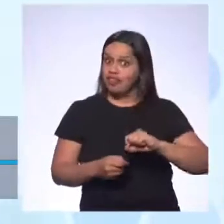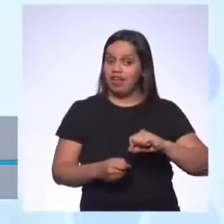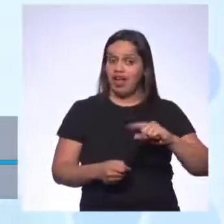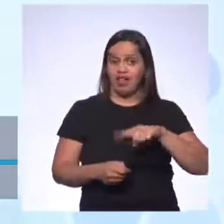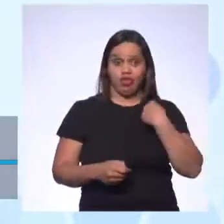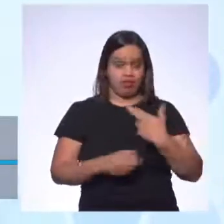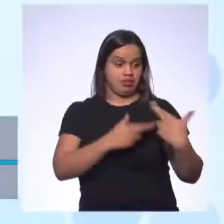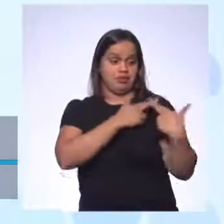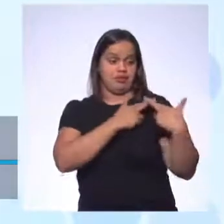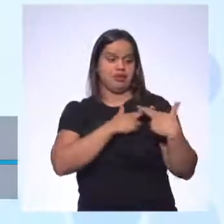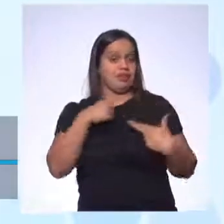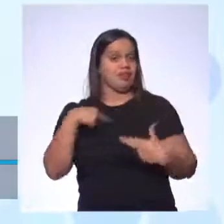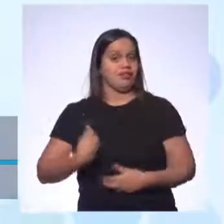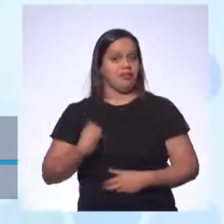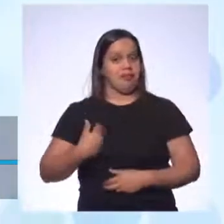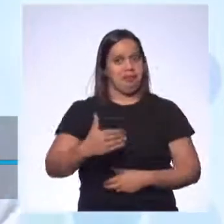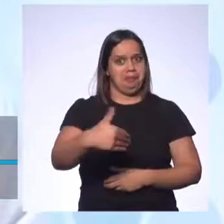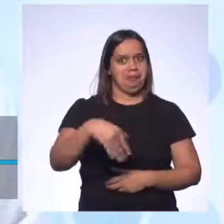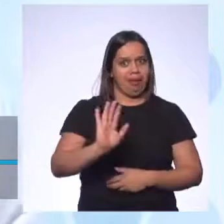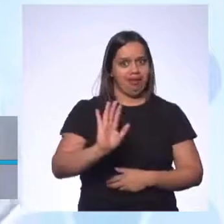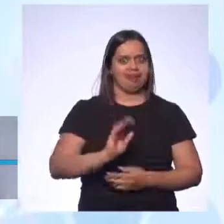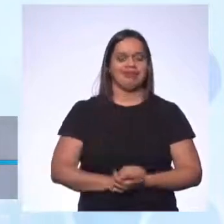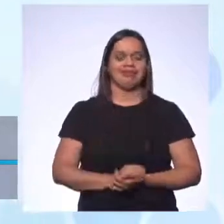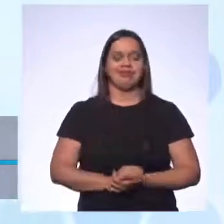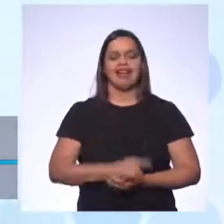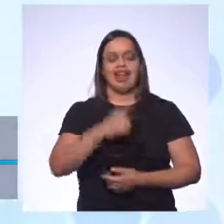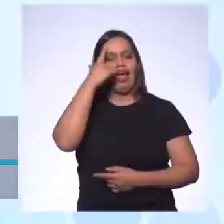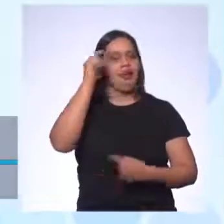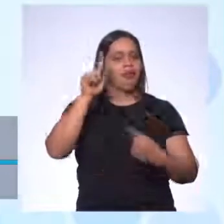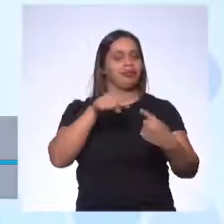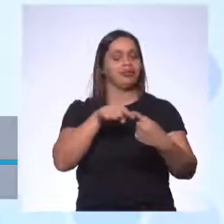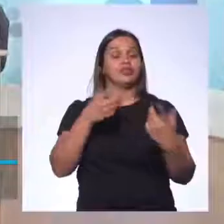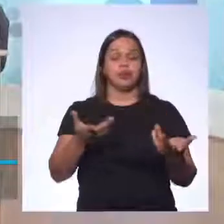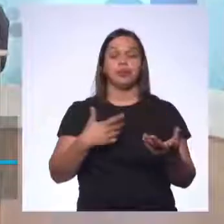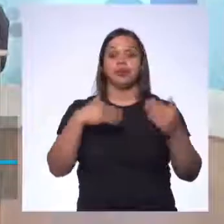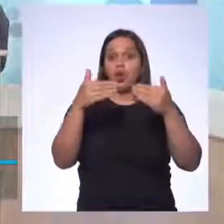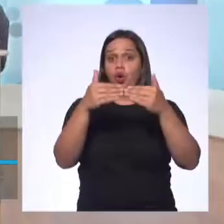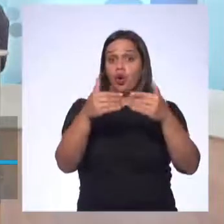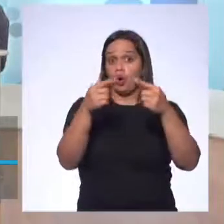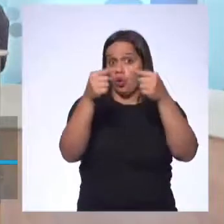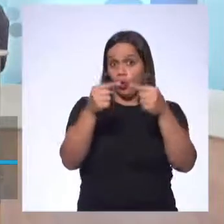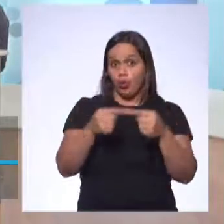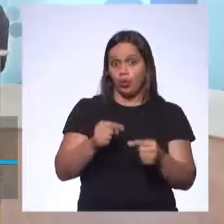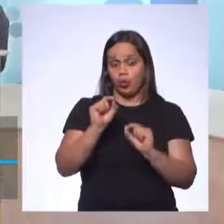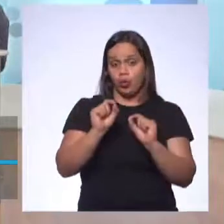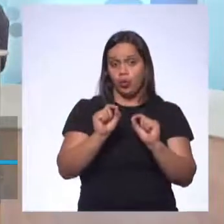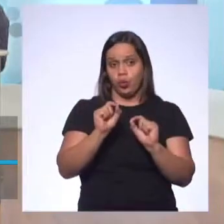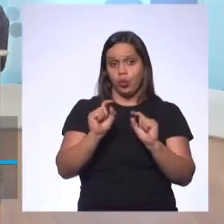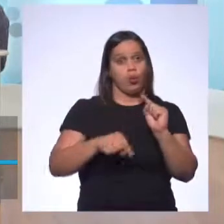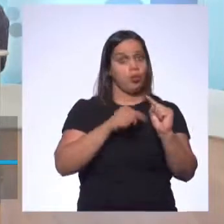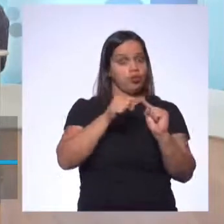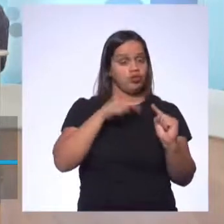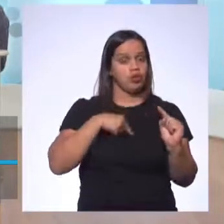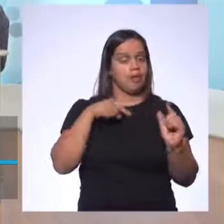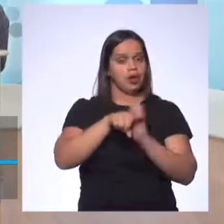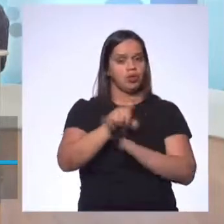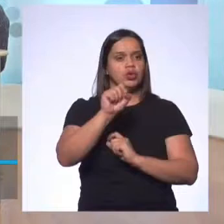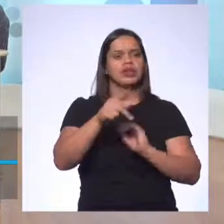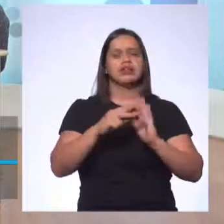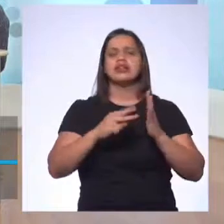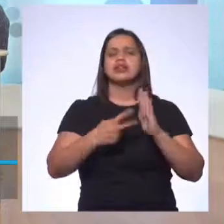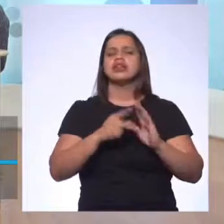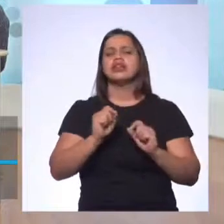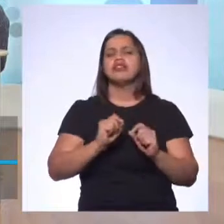ideia. Bom, pois bem, de acordo aqui com a pergunta, né, o que são os objetivos de desenvolvimento sustentável, então está aqui,